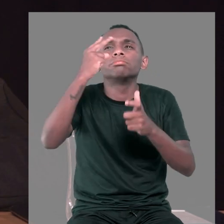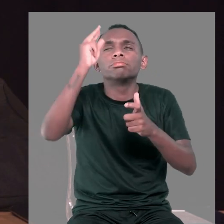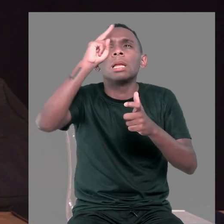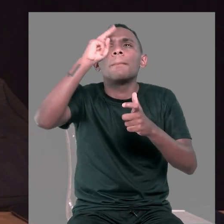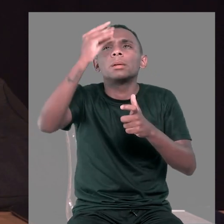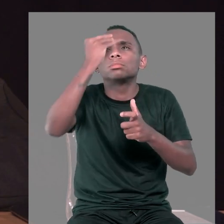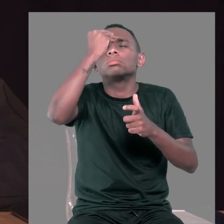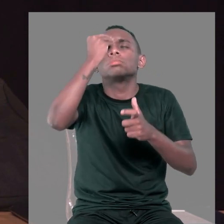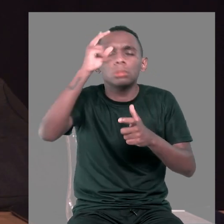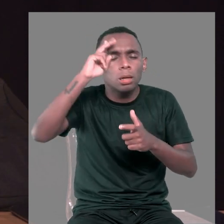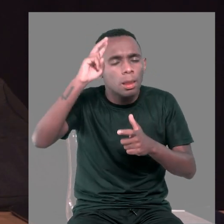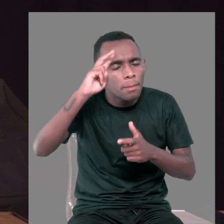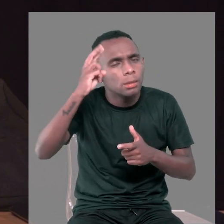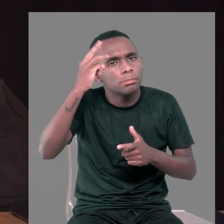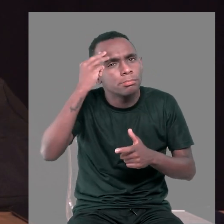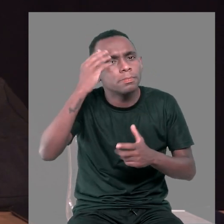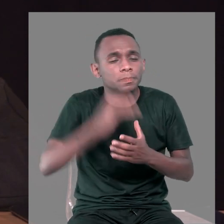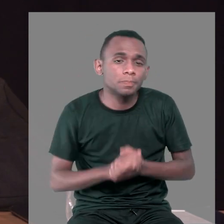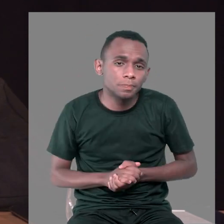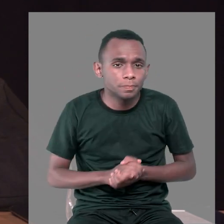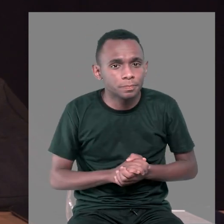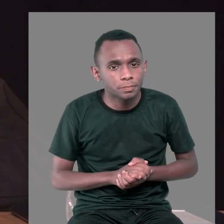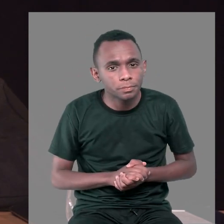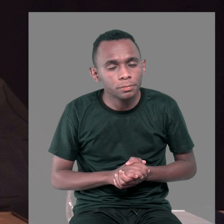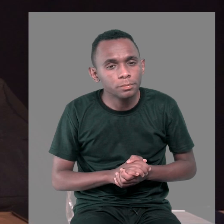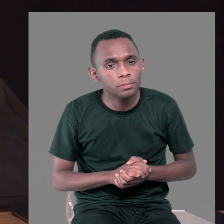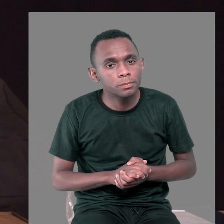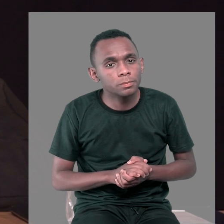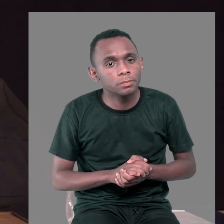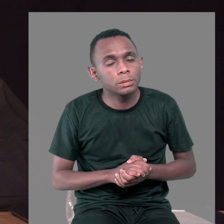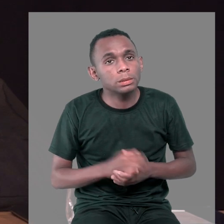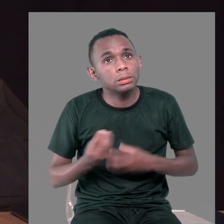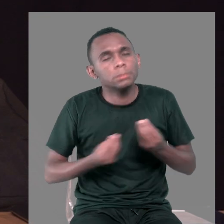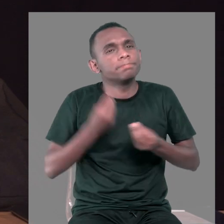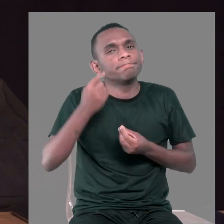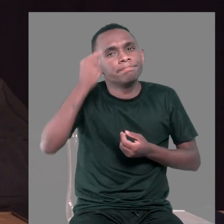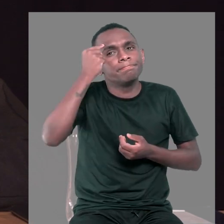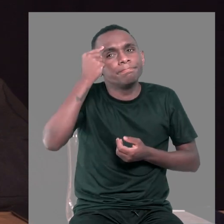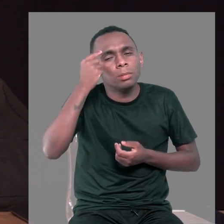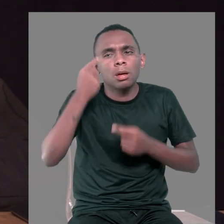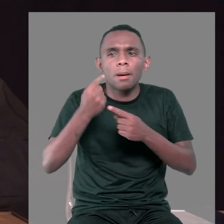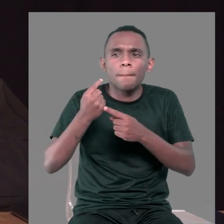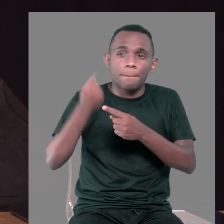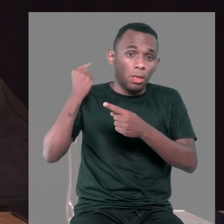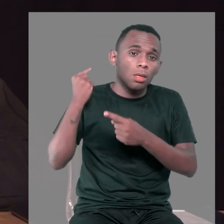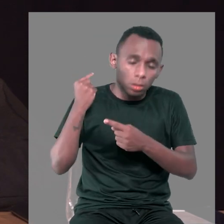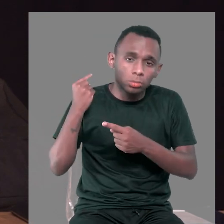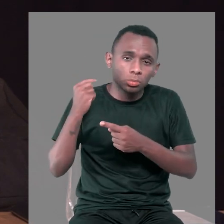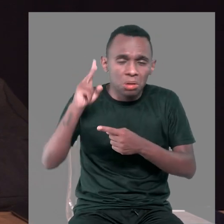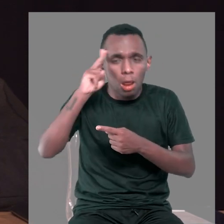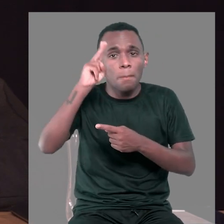também entender, não é? Que esta força veritativa da memória pode significar